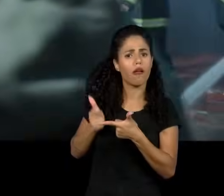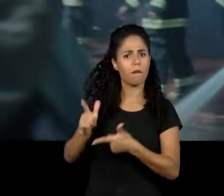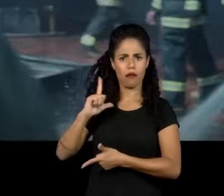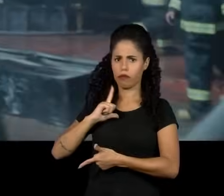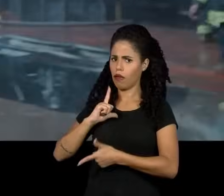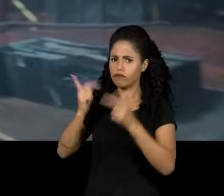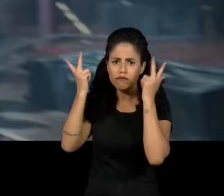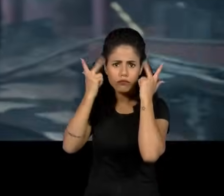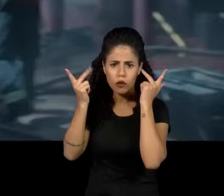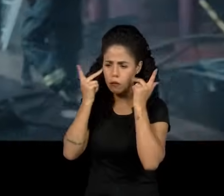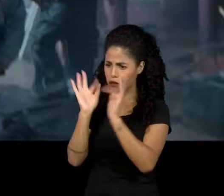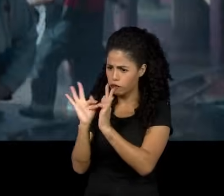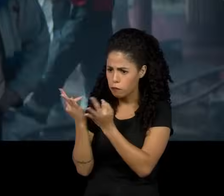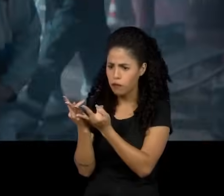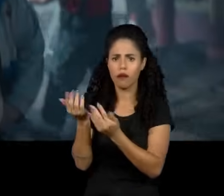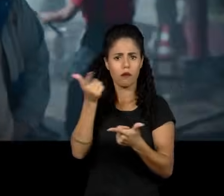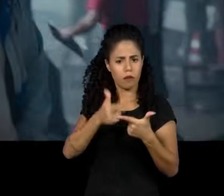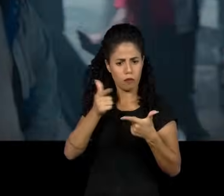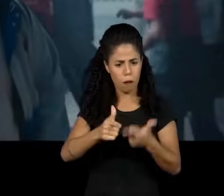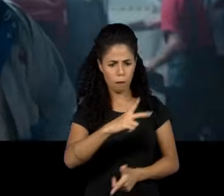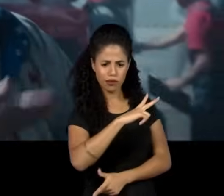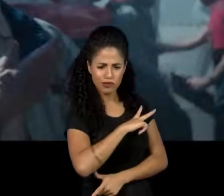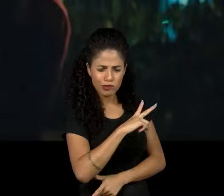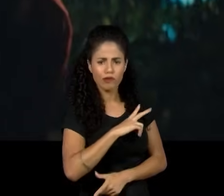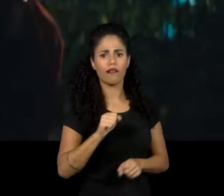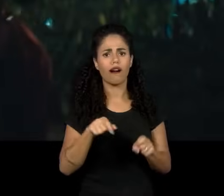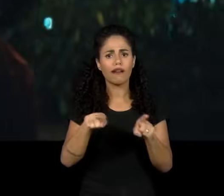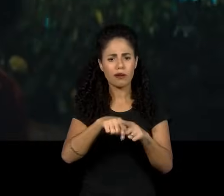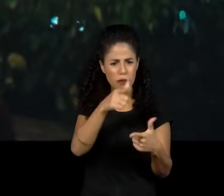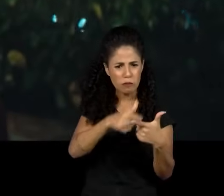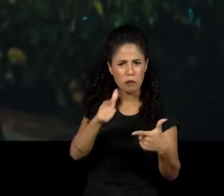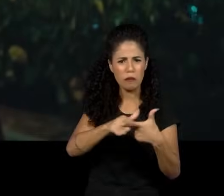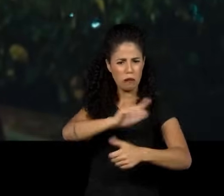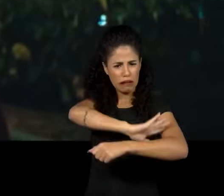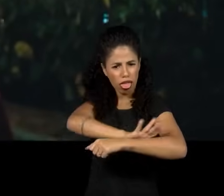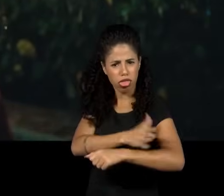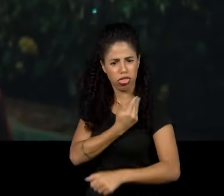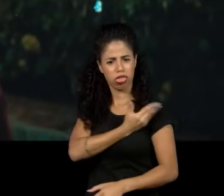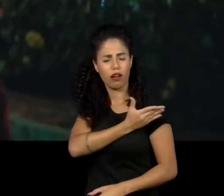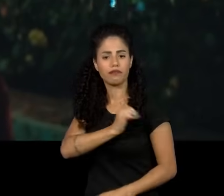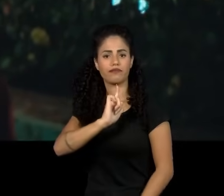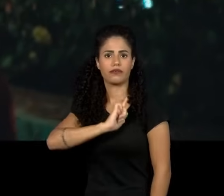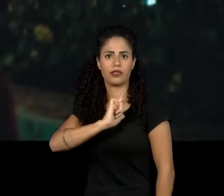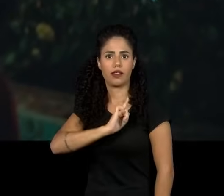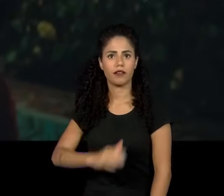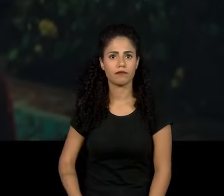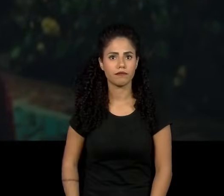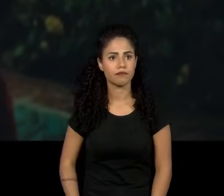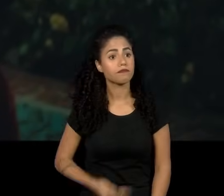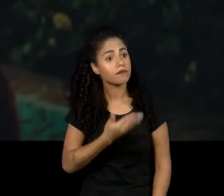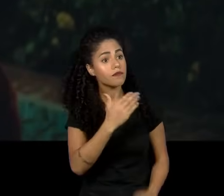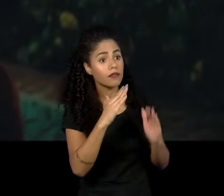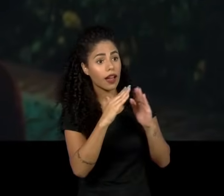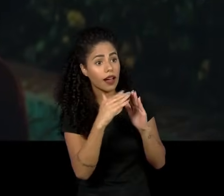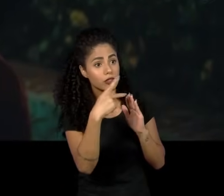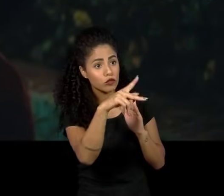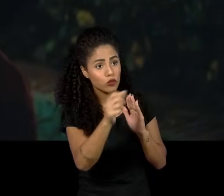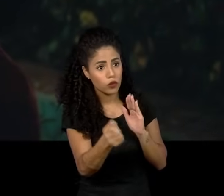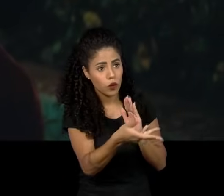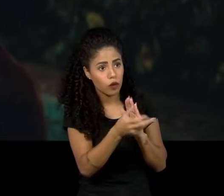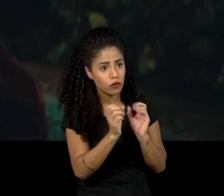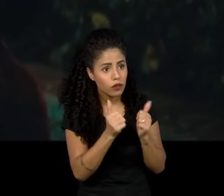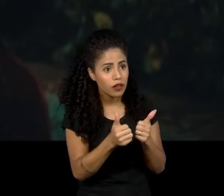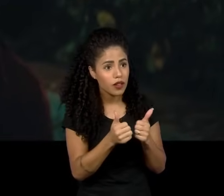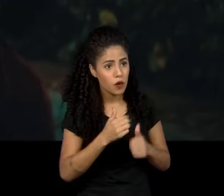Familiares, problemas pessoais, passa por preconceito. Anderson. Essa aqui é a sua nova casa.